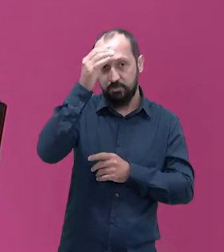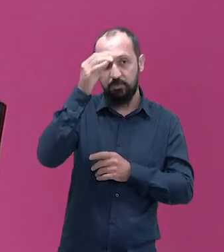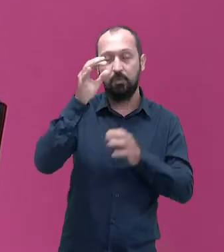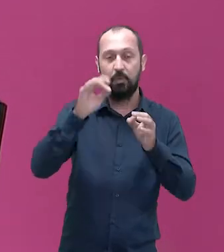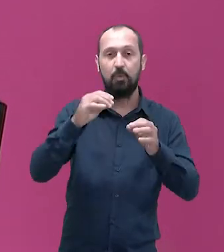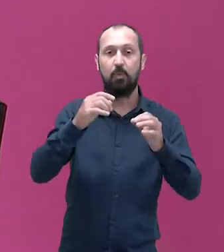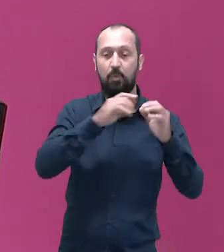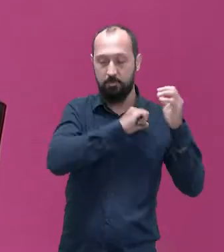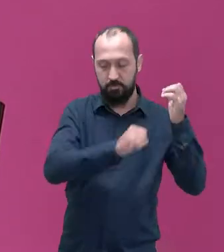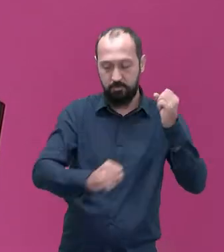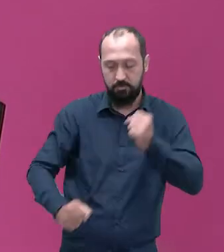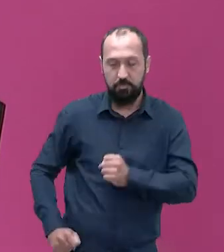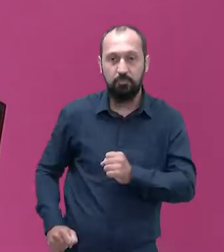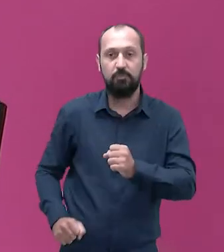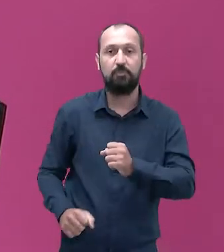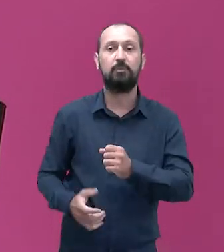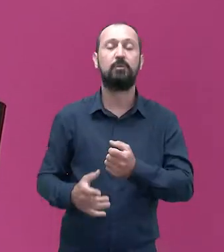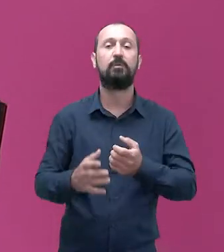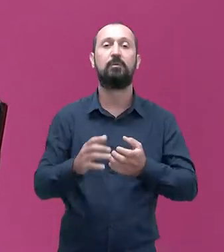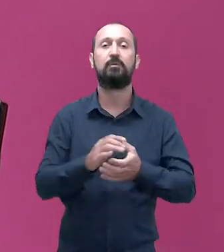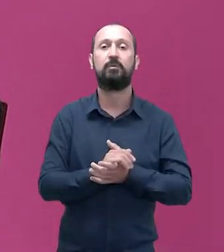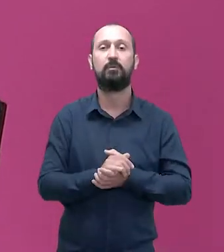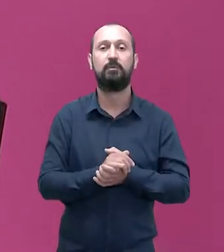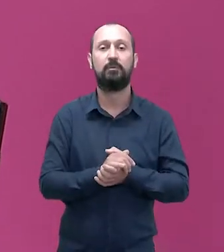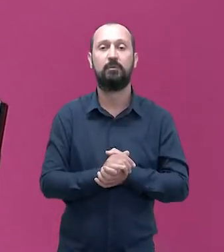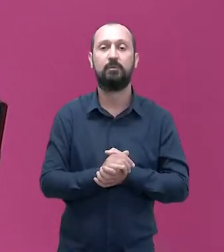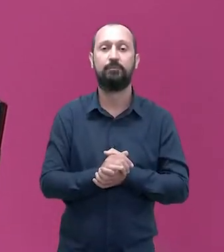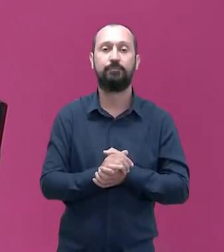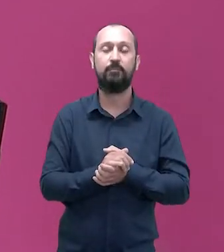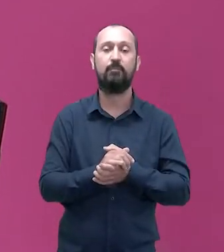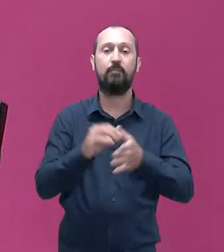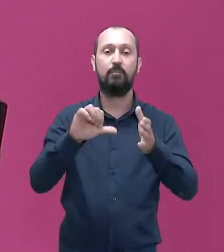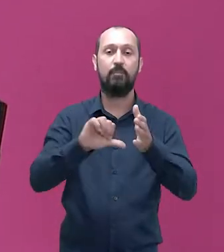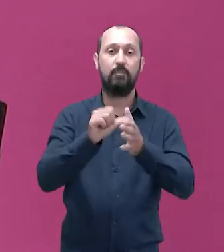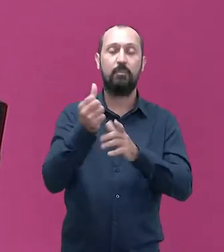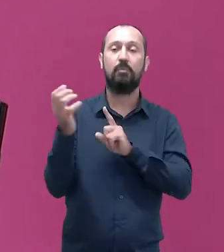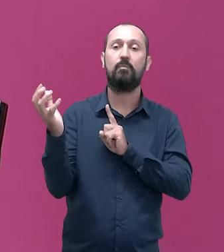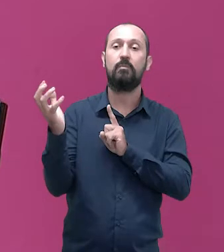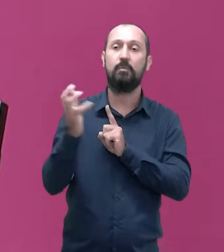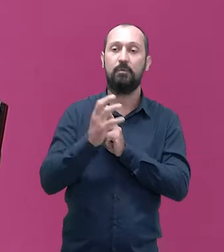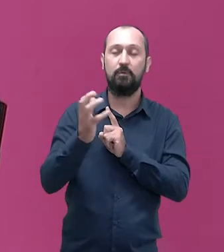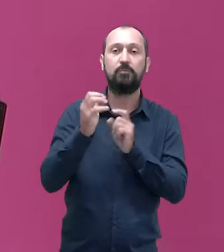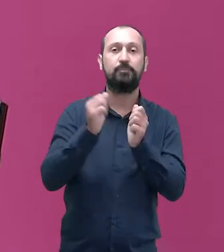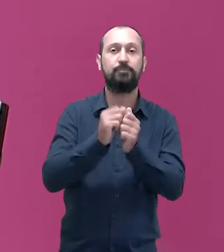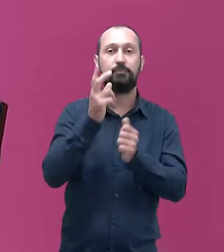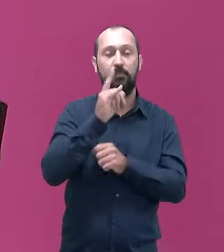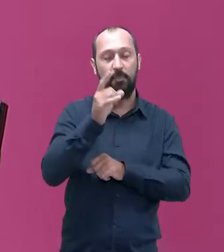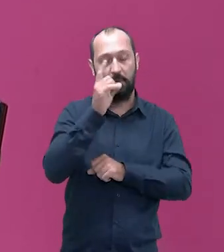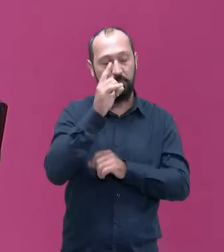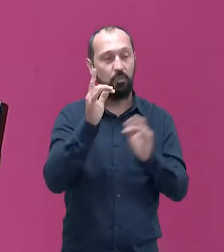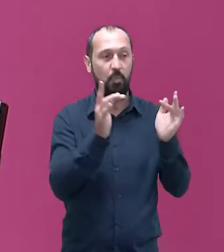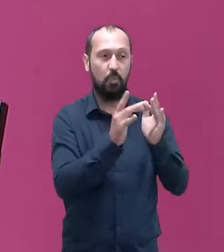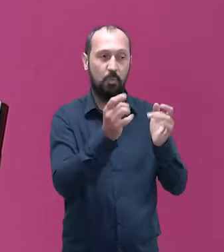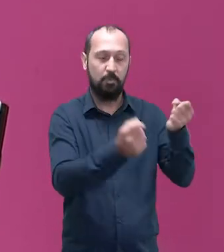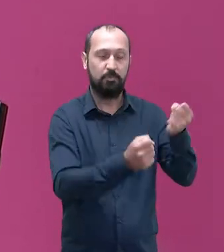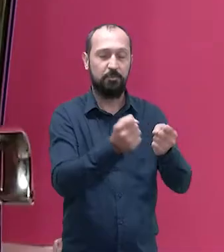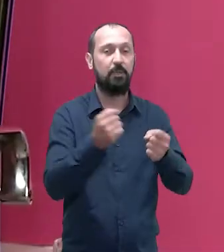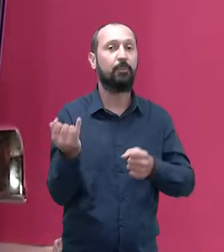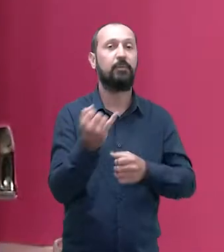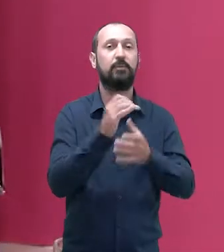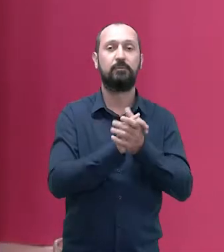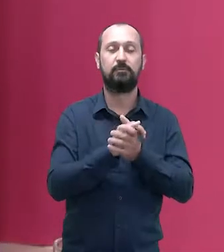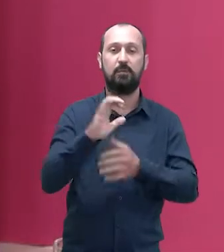da van escolar colocou o cinto na criança. Todo esse primeiro impacto com o pai e o condutor é muito